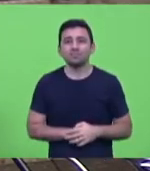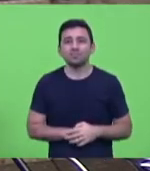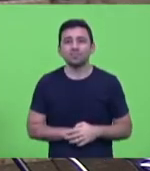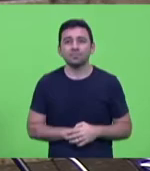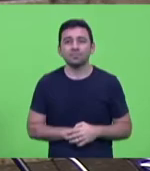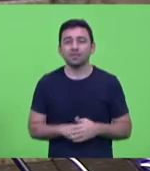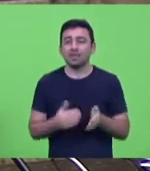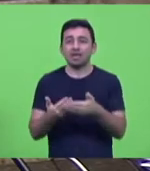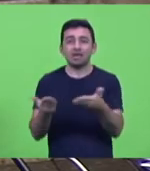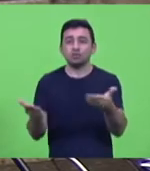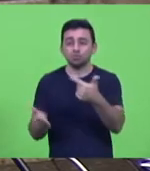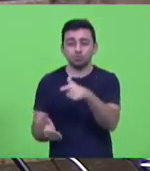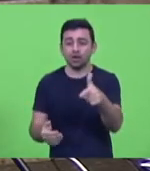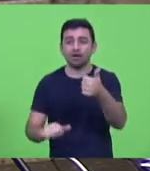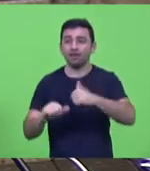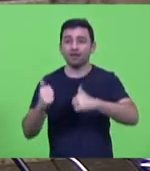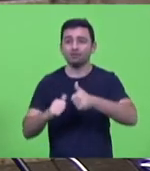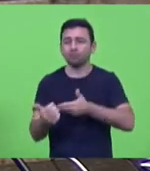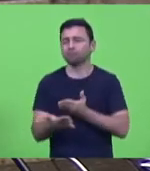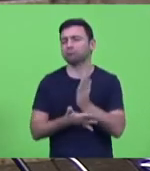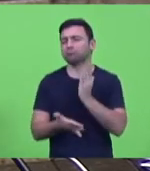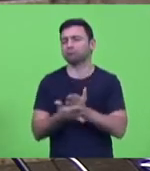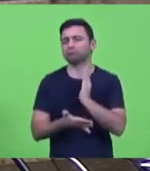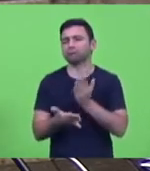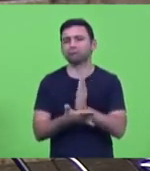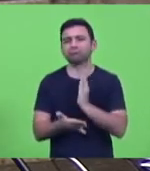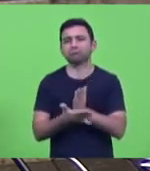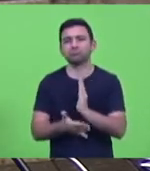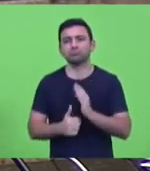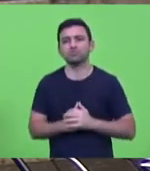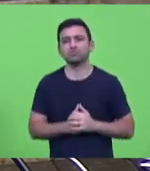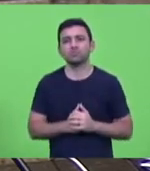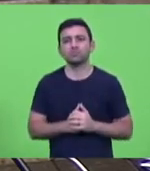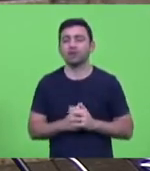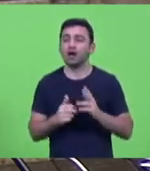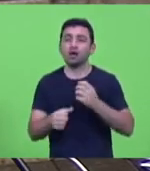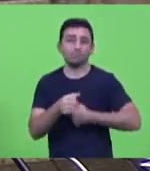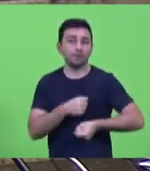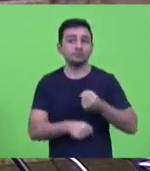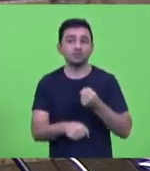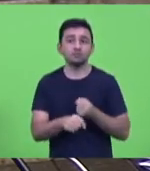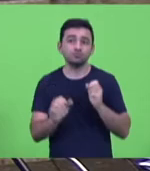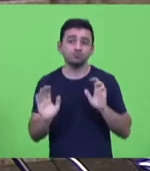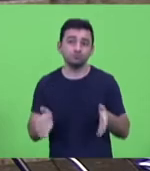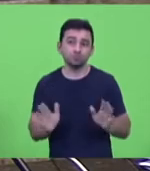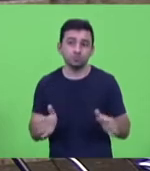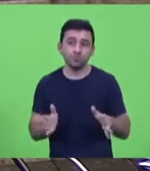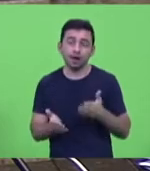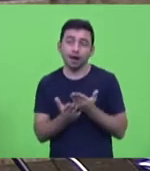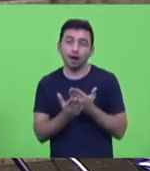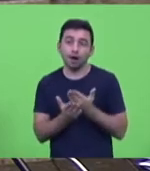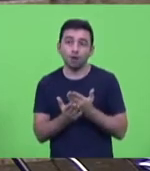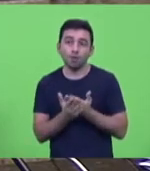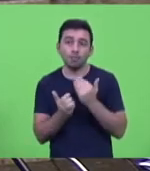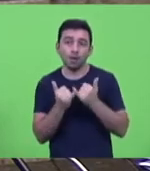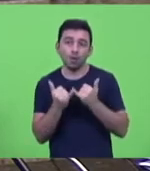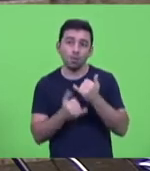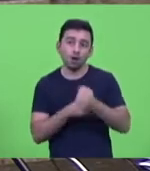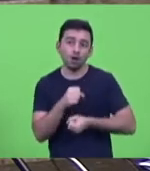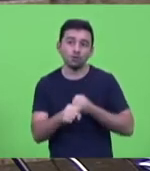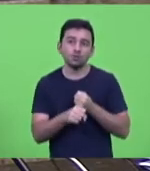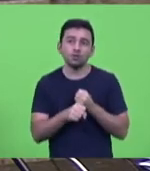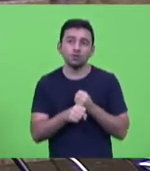nem avaliação, estão sendo aprovados. Foram aprovados ano passado, com aulas meio ano, com 1 hora de